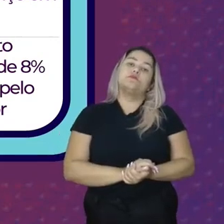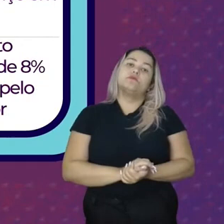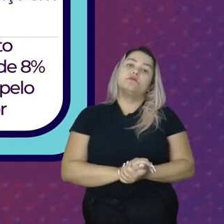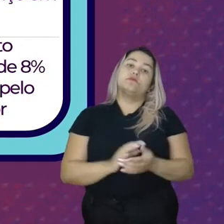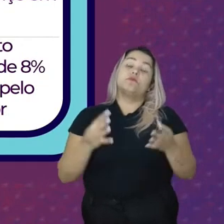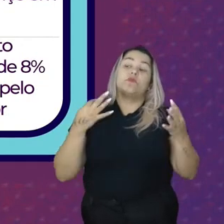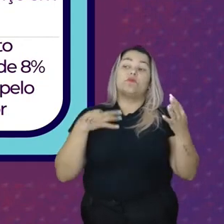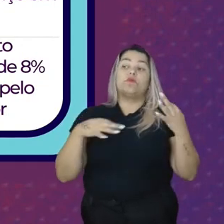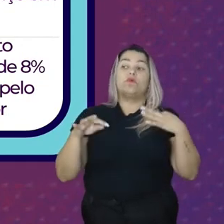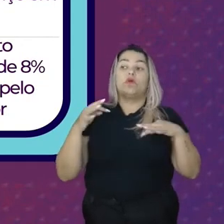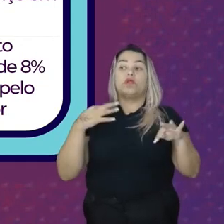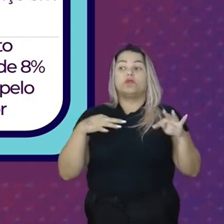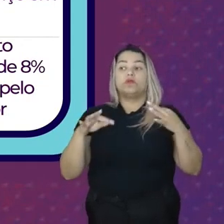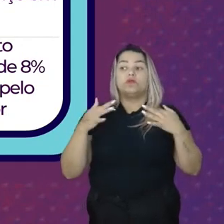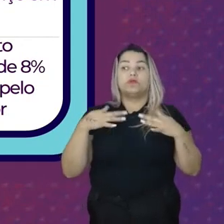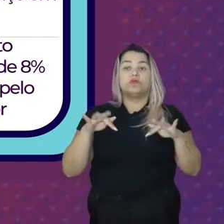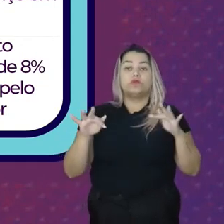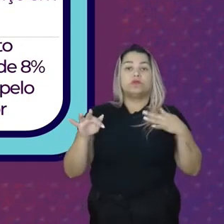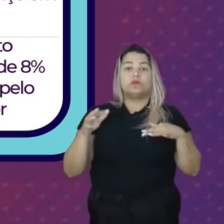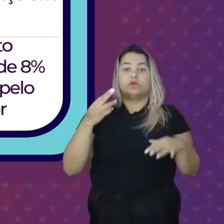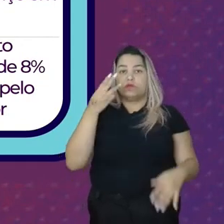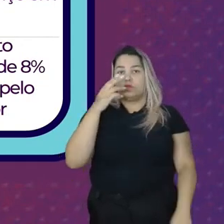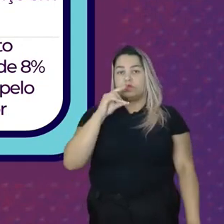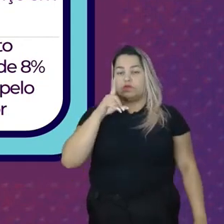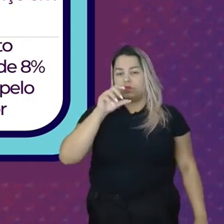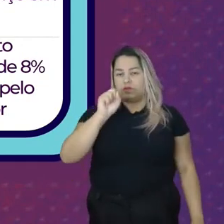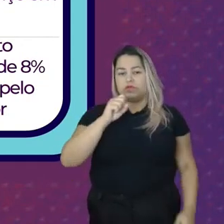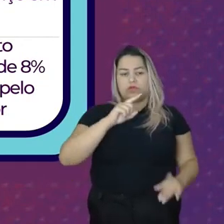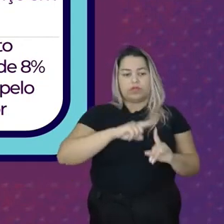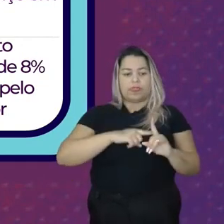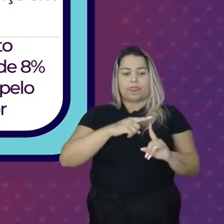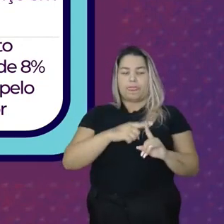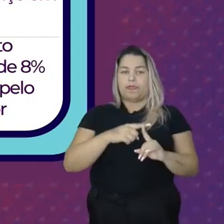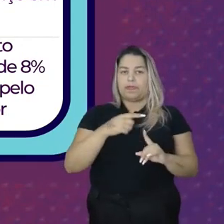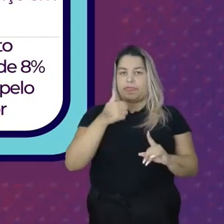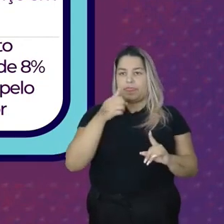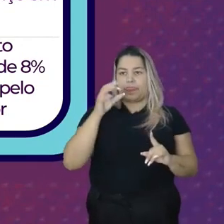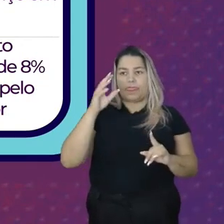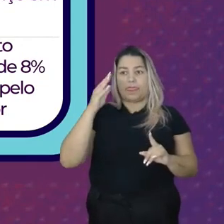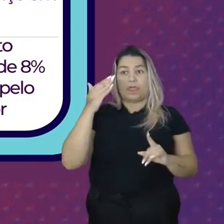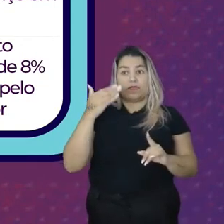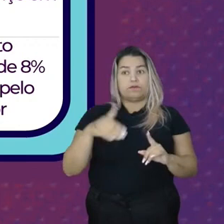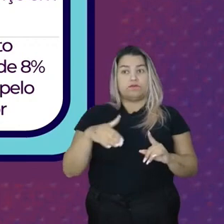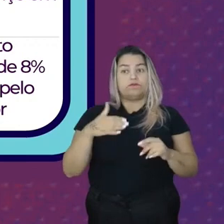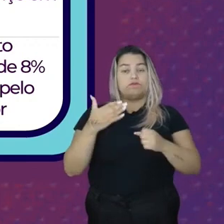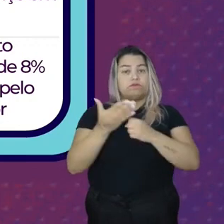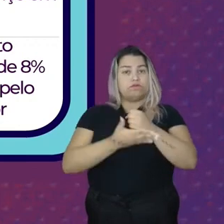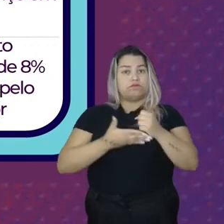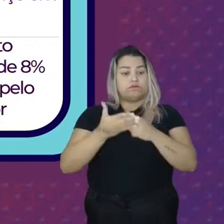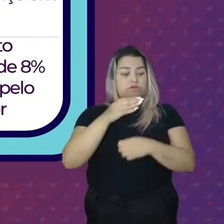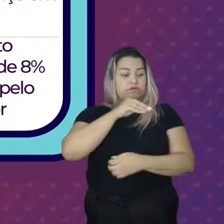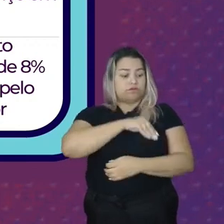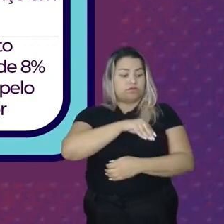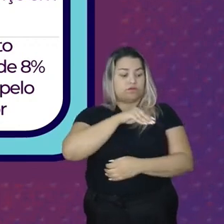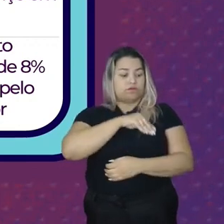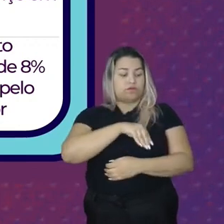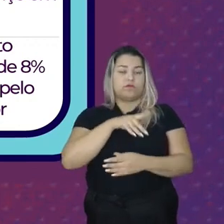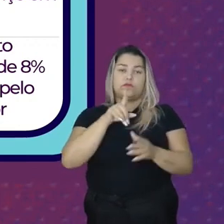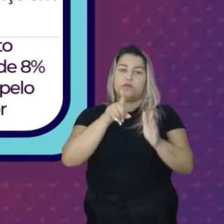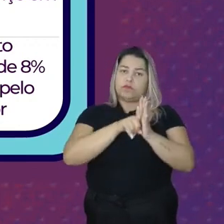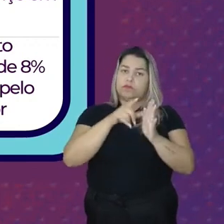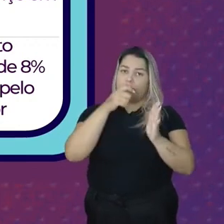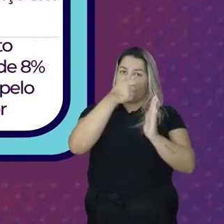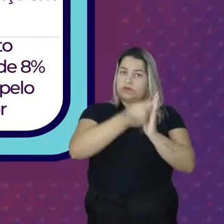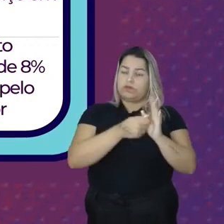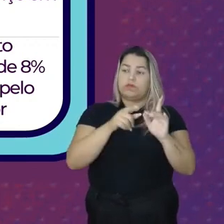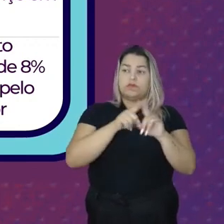férias de 30 dias com acréscimo de ao menos 1/3 do salário base e garantiu também